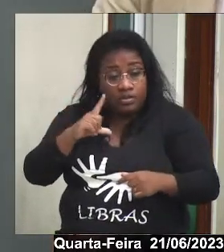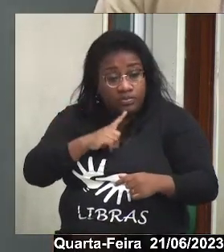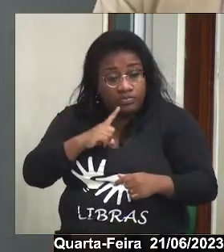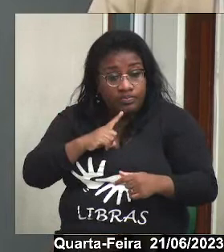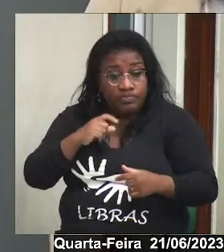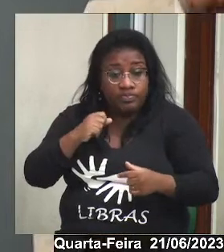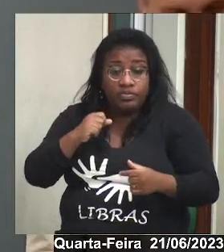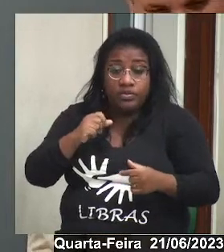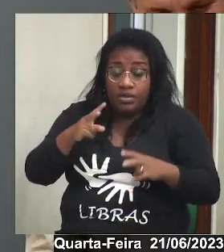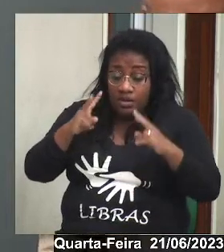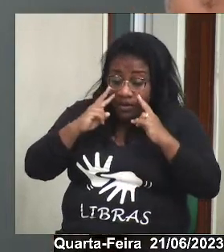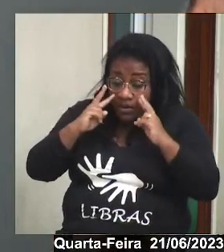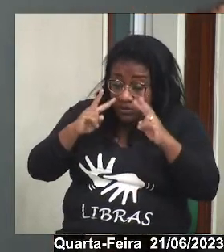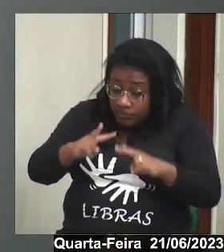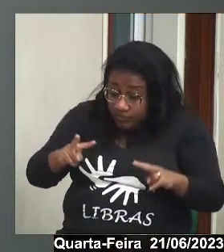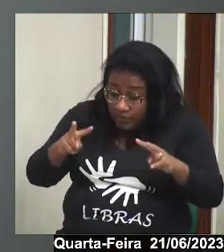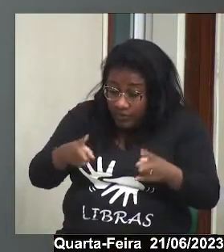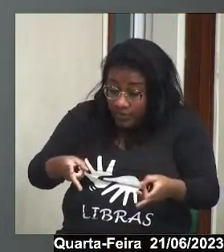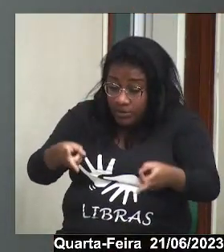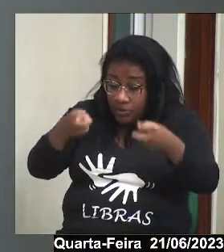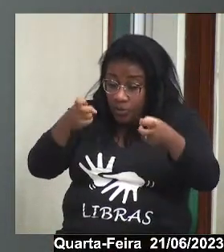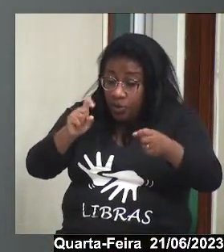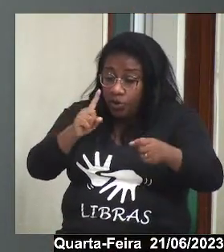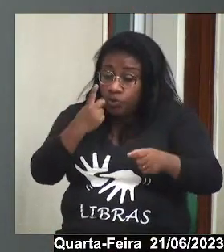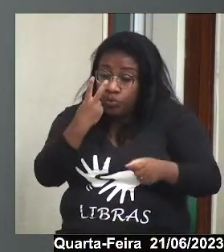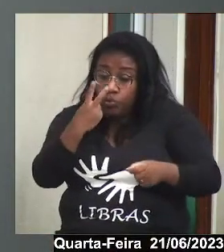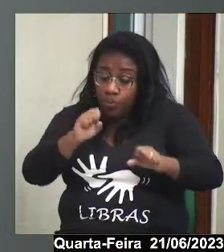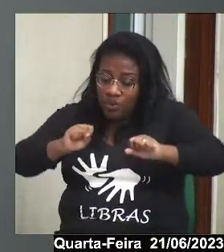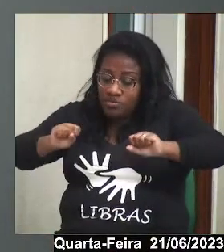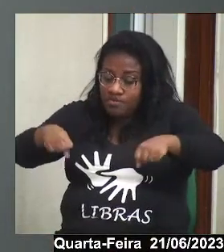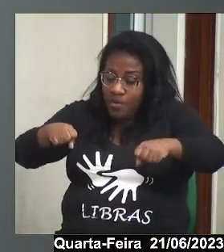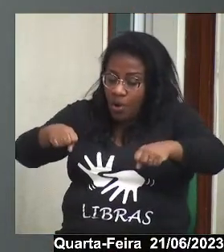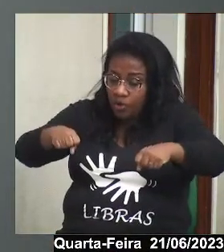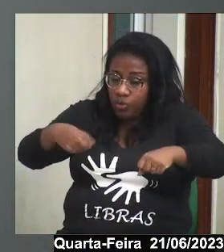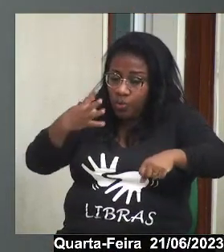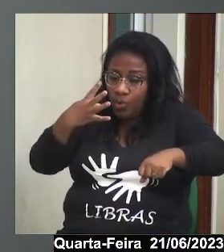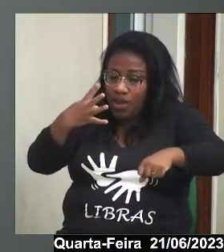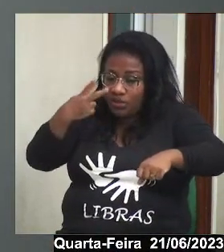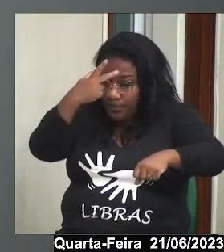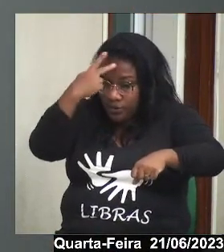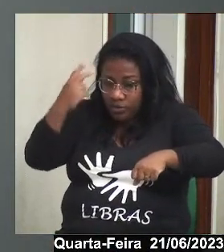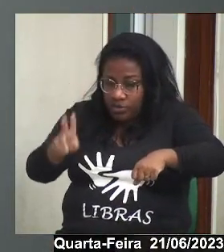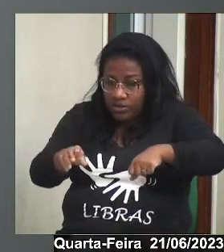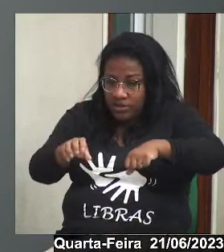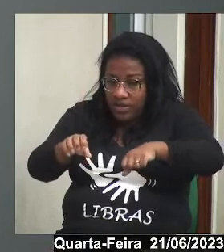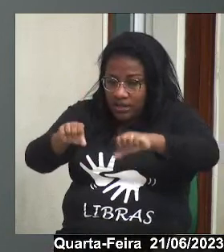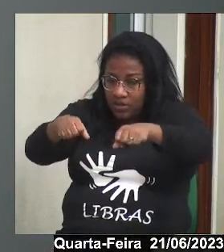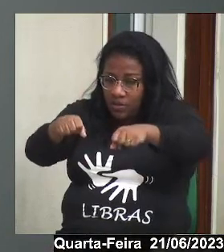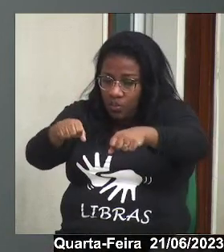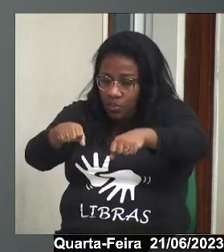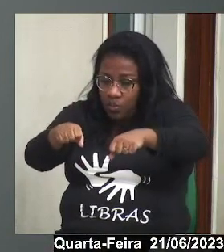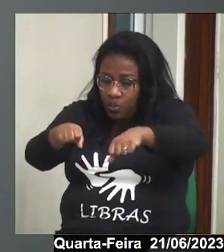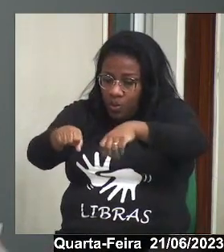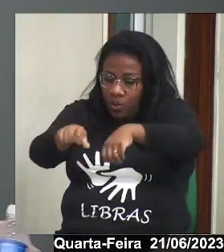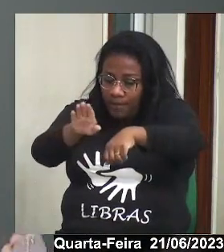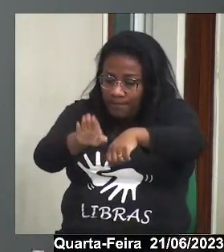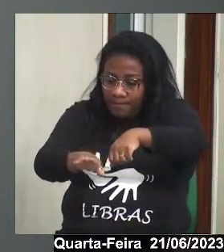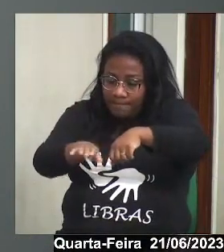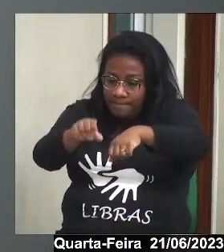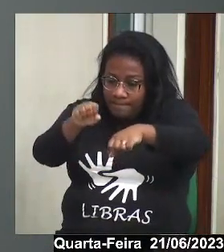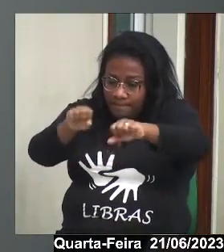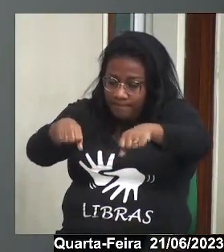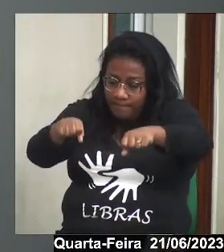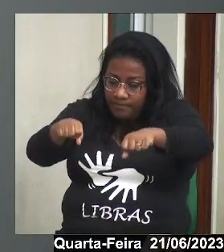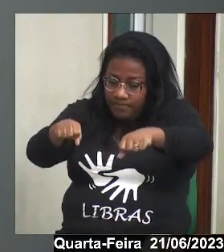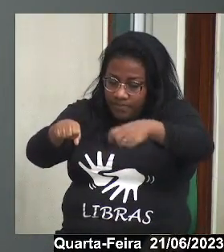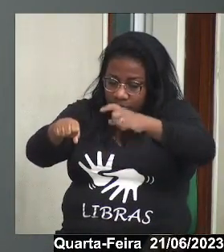captar dois motoqueiros onde que tinha duas motos e quatro pessoas, o garupa e o piloto da moto,